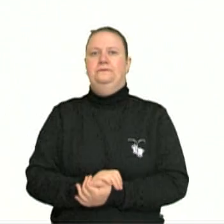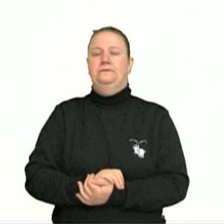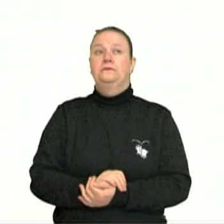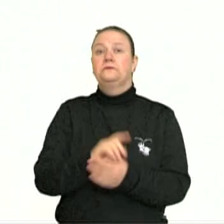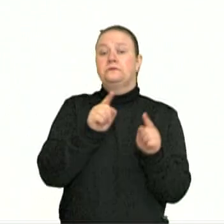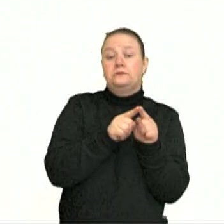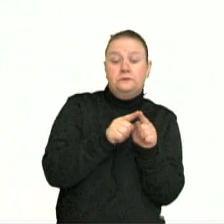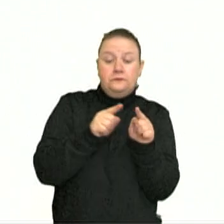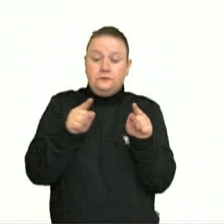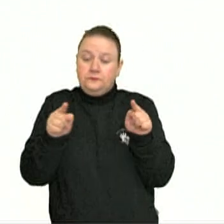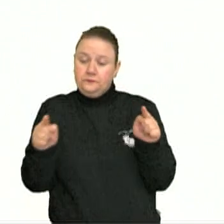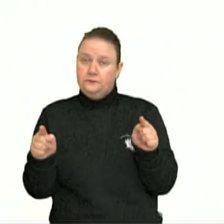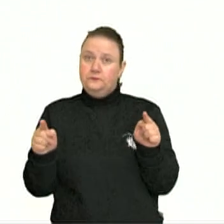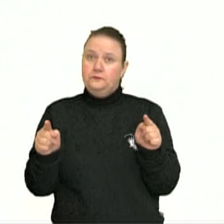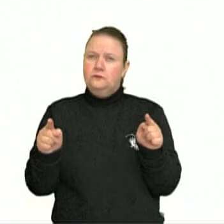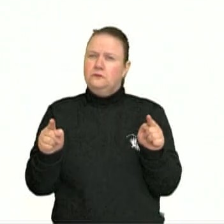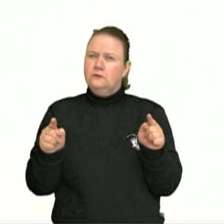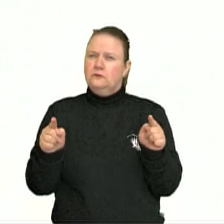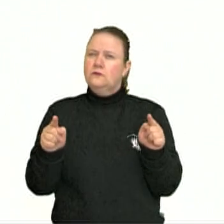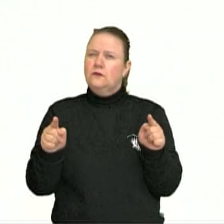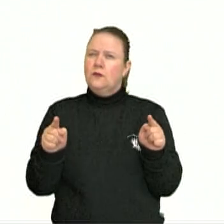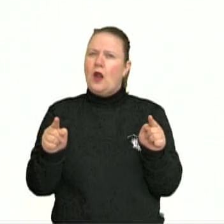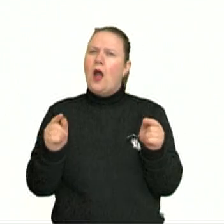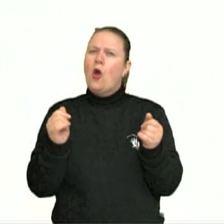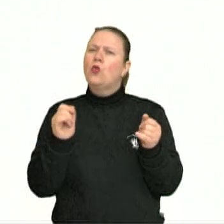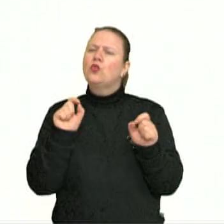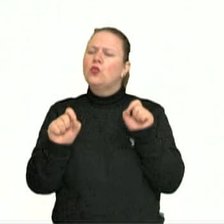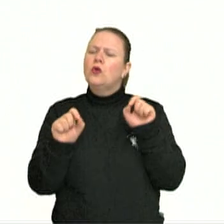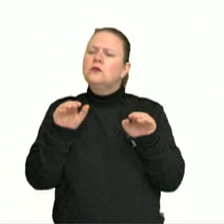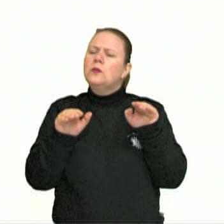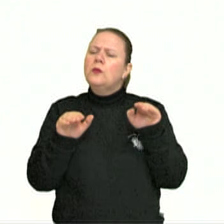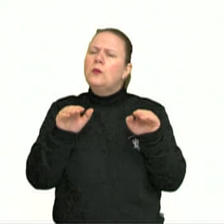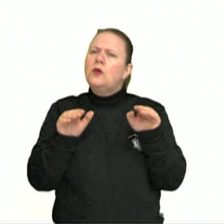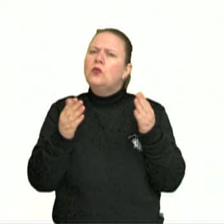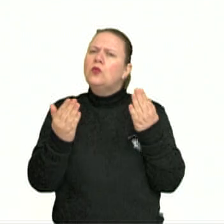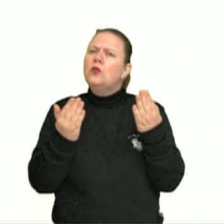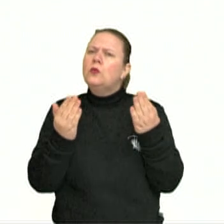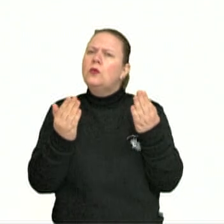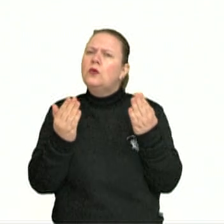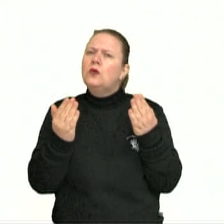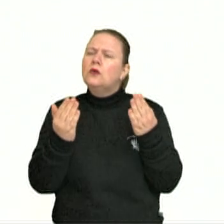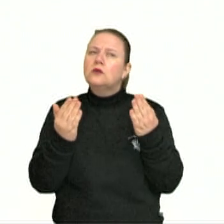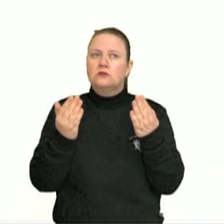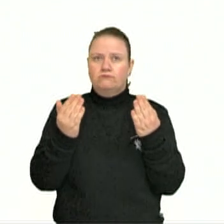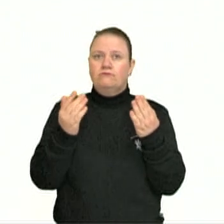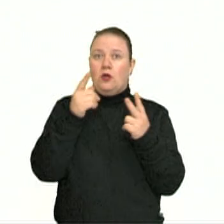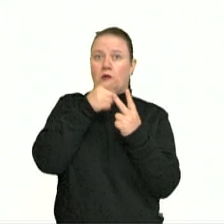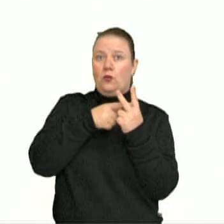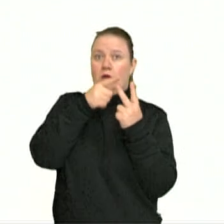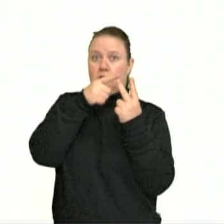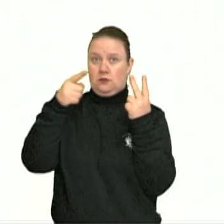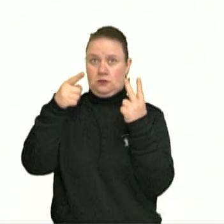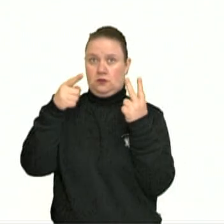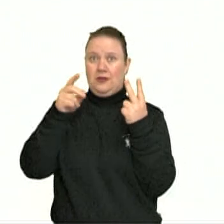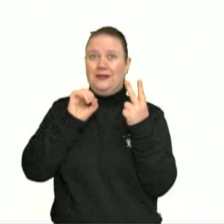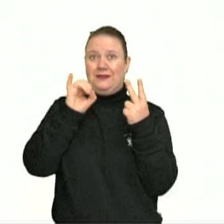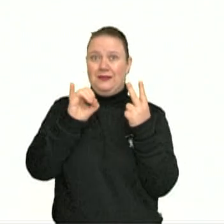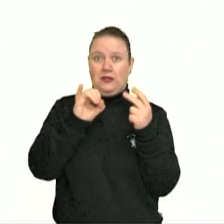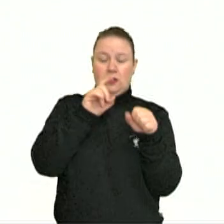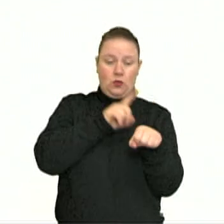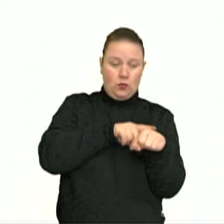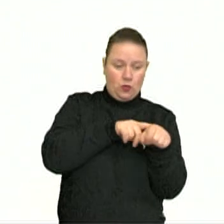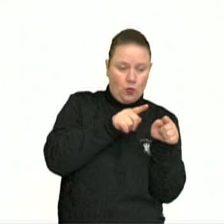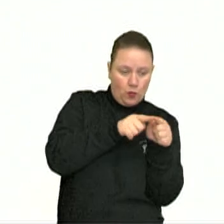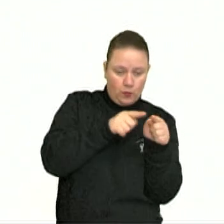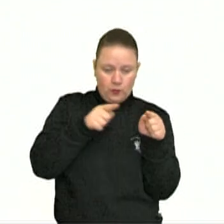ele é proporcional à raiz quadrada do seu comprimento. Ou seja, se o L mudar, o período também vai mudar. E veja que é uma